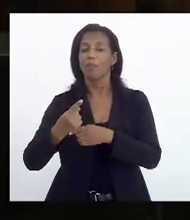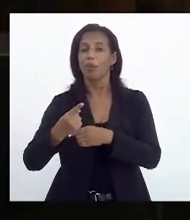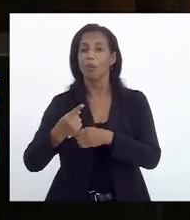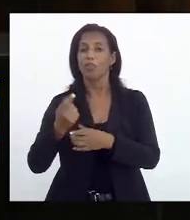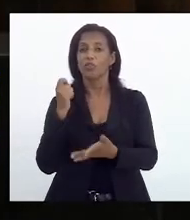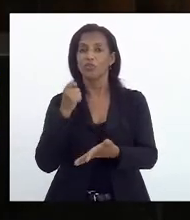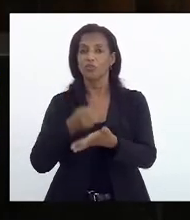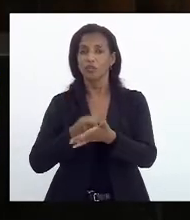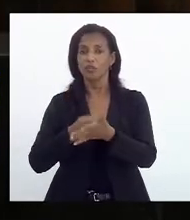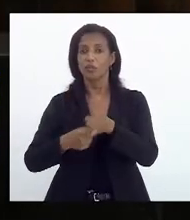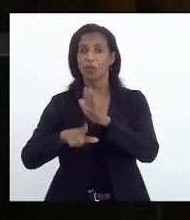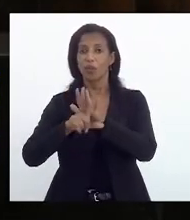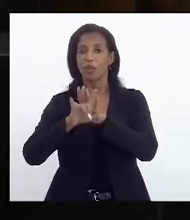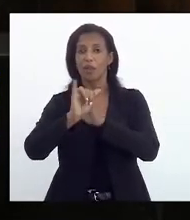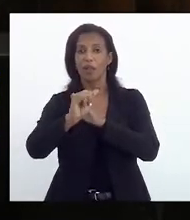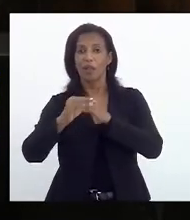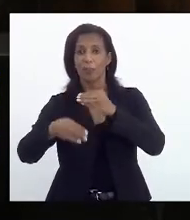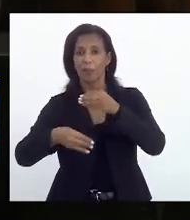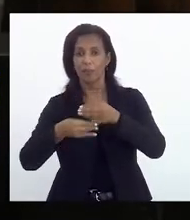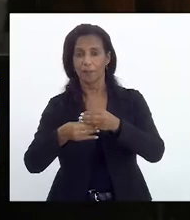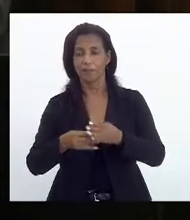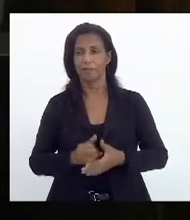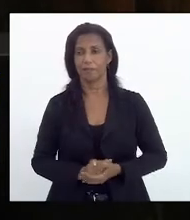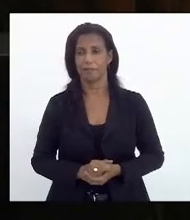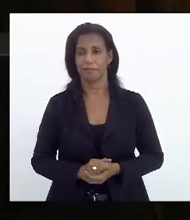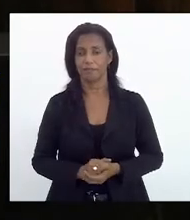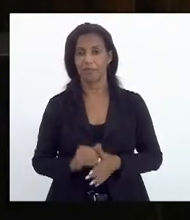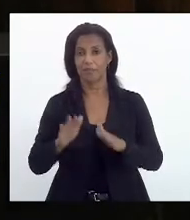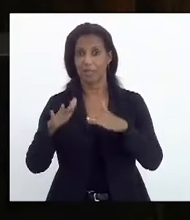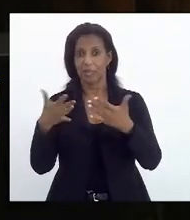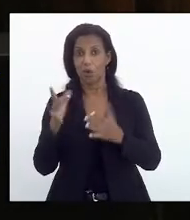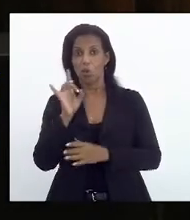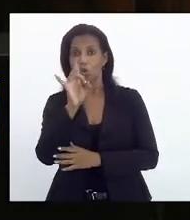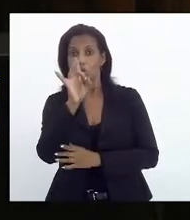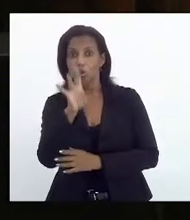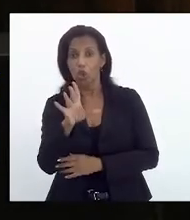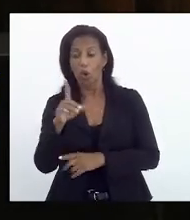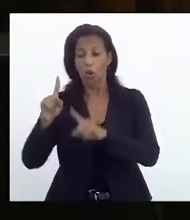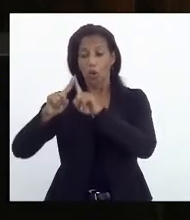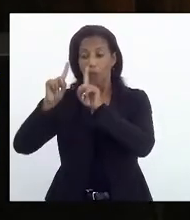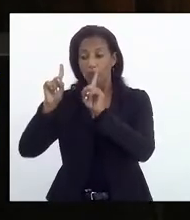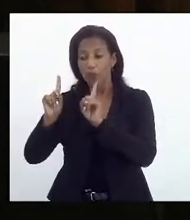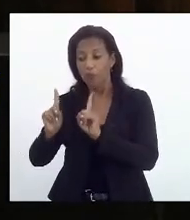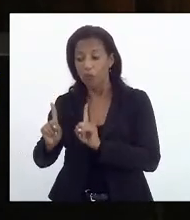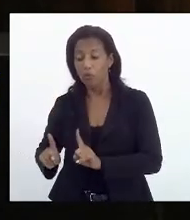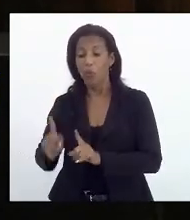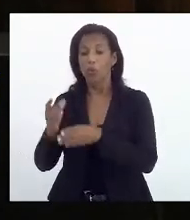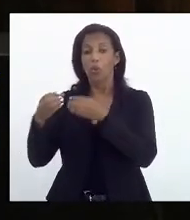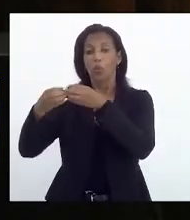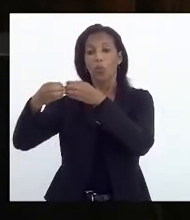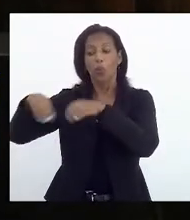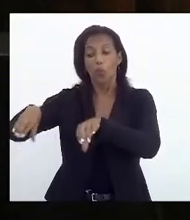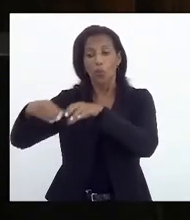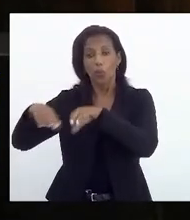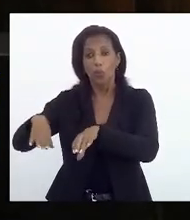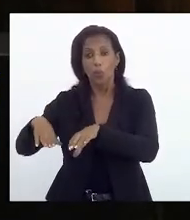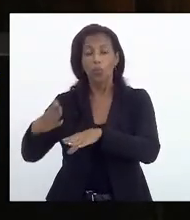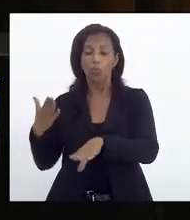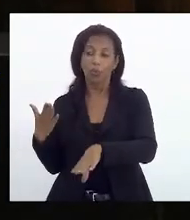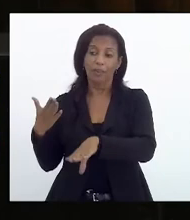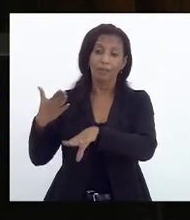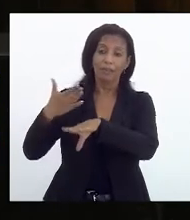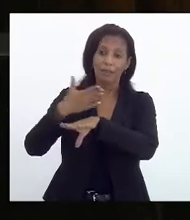entrada em vigor desta lei complementar é um só os servidores que por concurso público